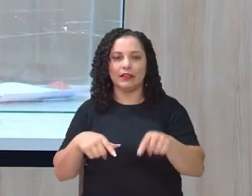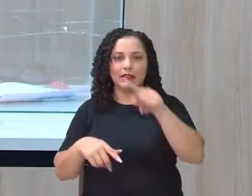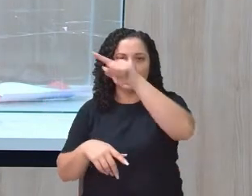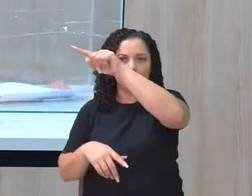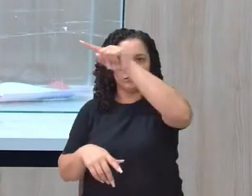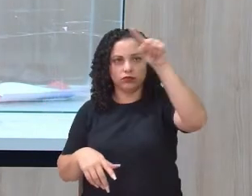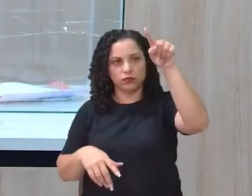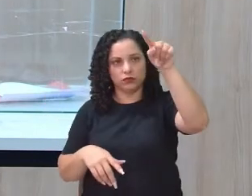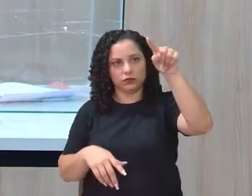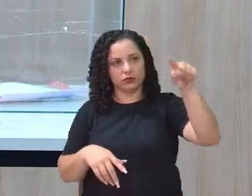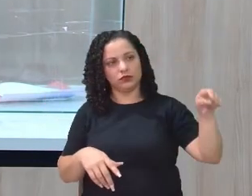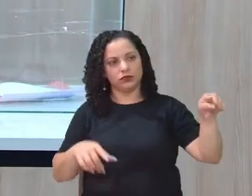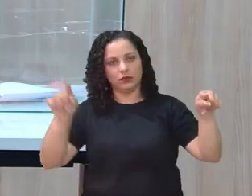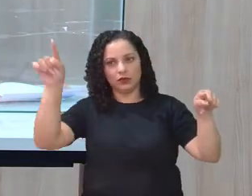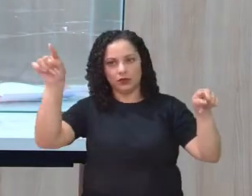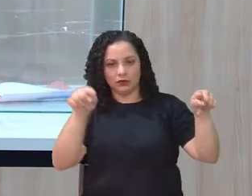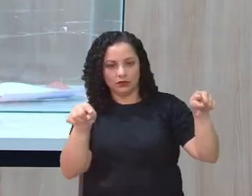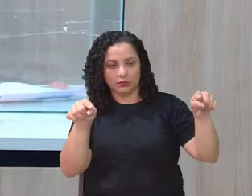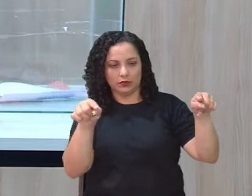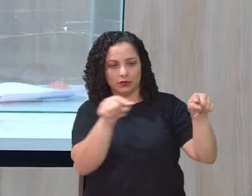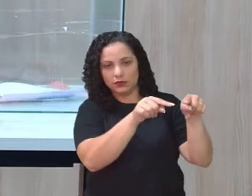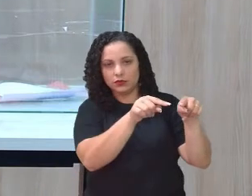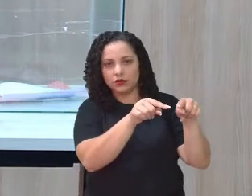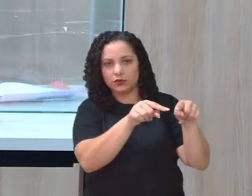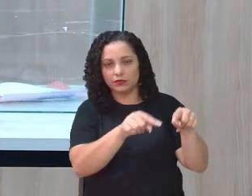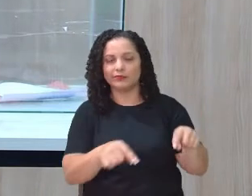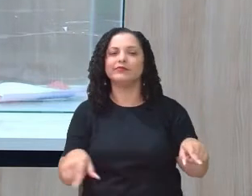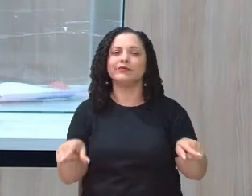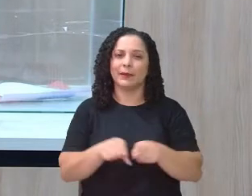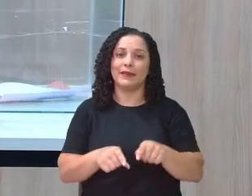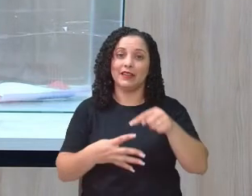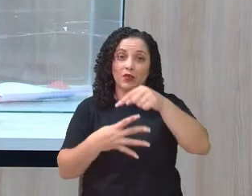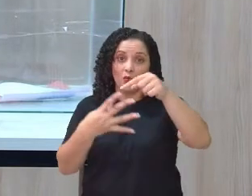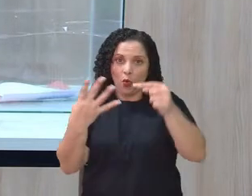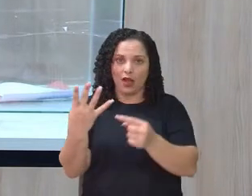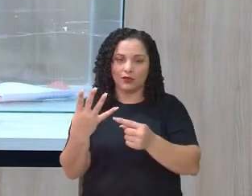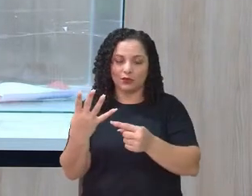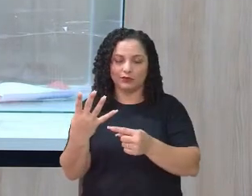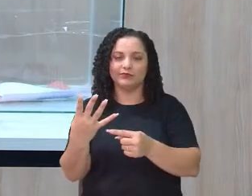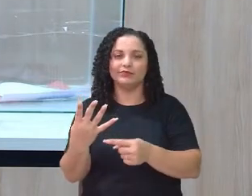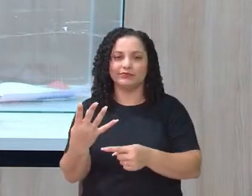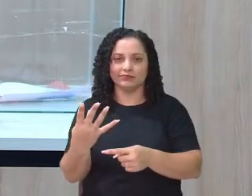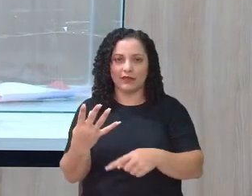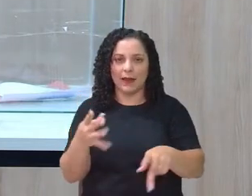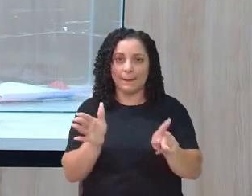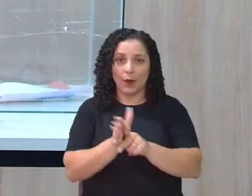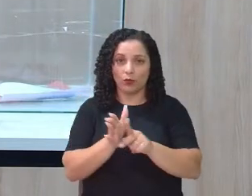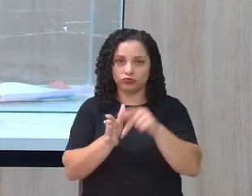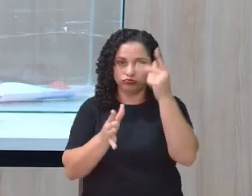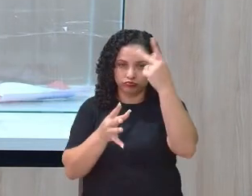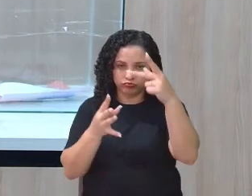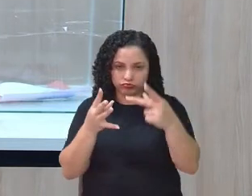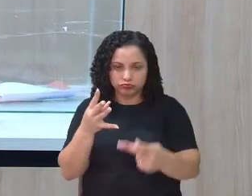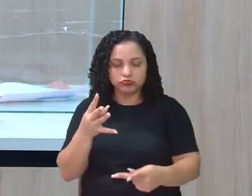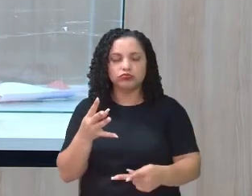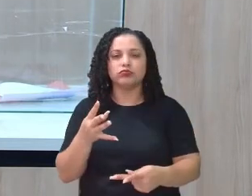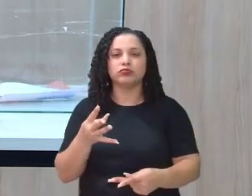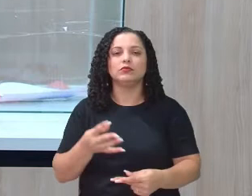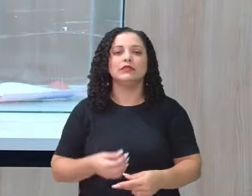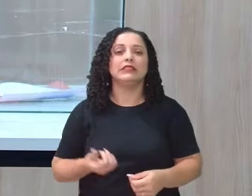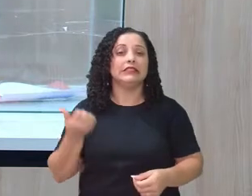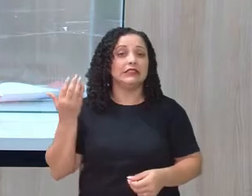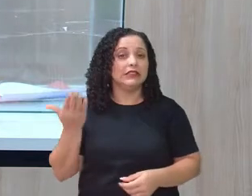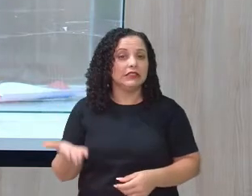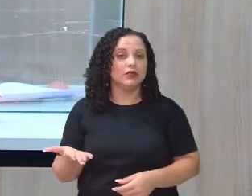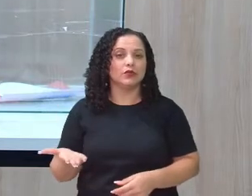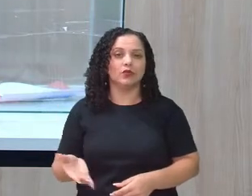losango. Então, só aí eu falei 4 nomes especiais para os quadriláteros, certo? E isso merece